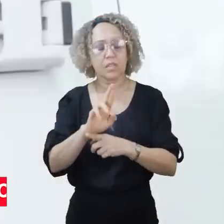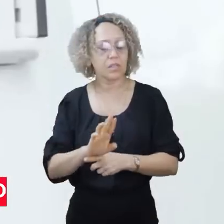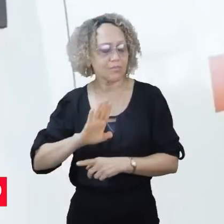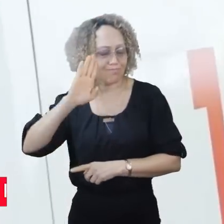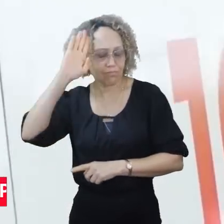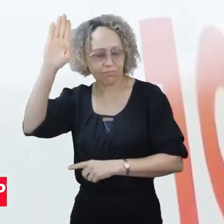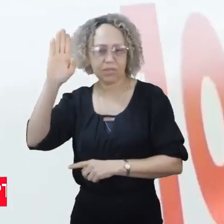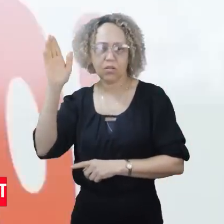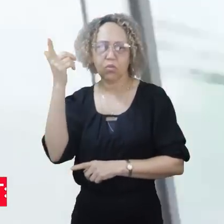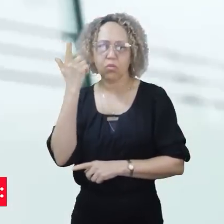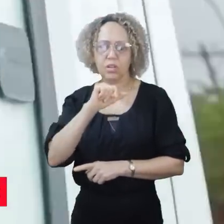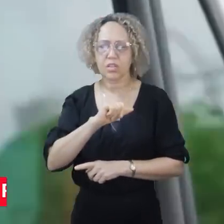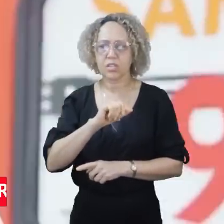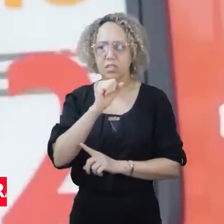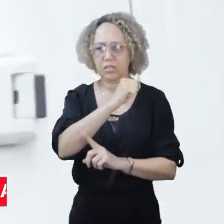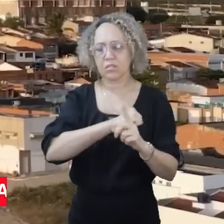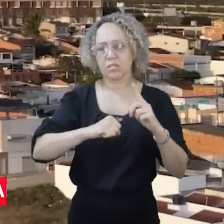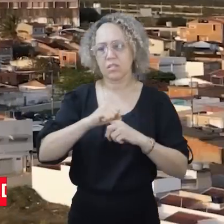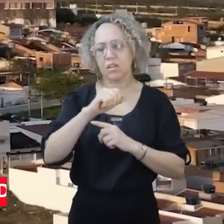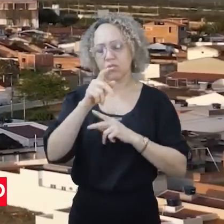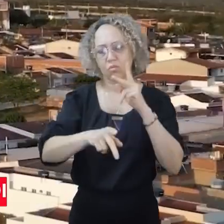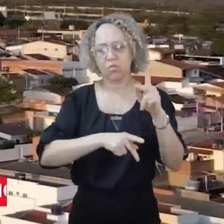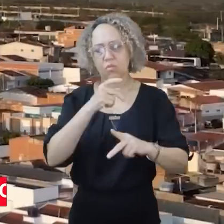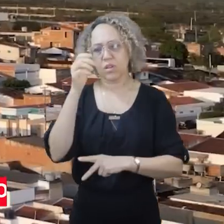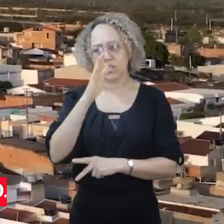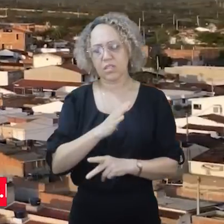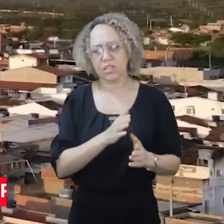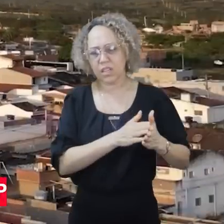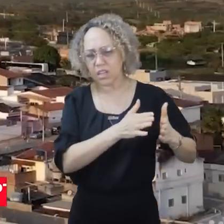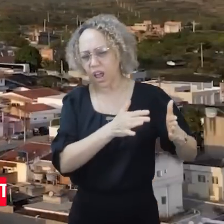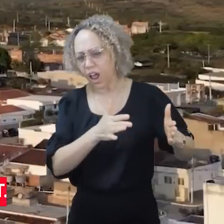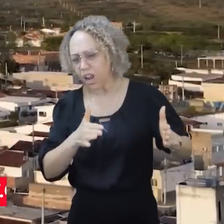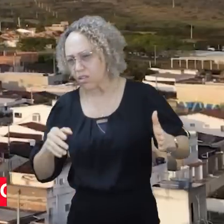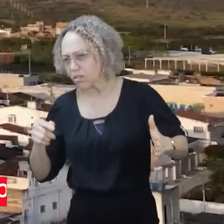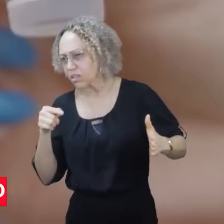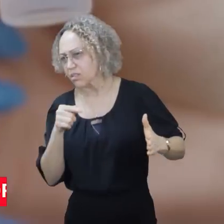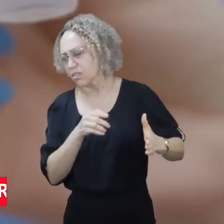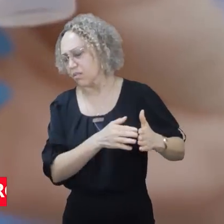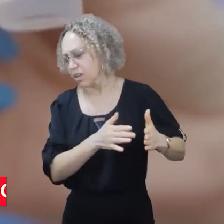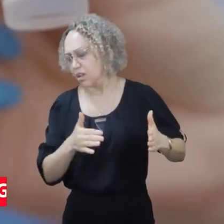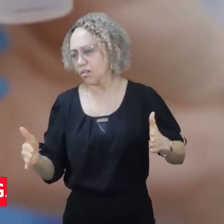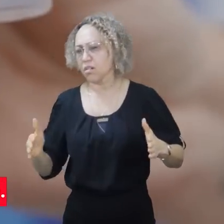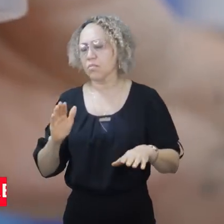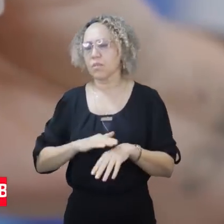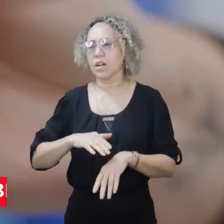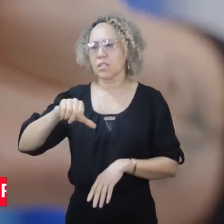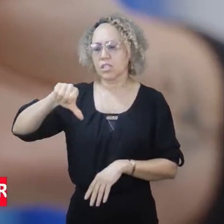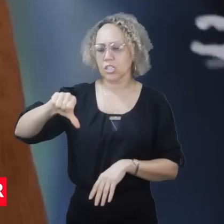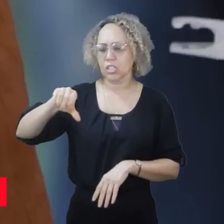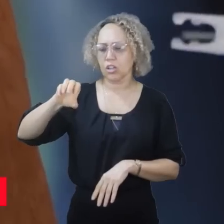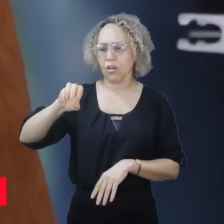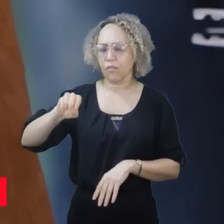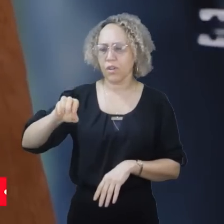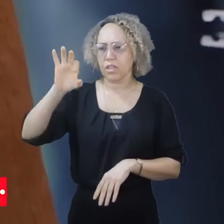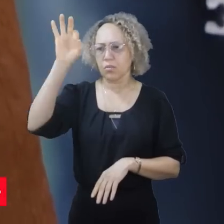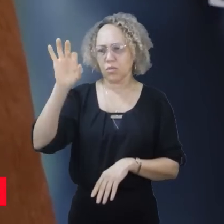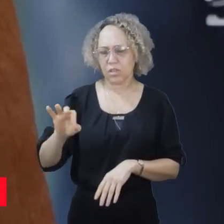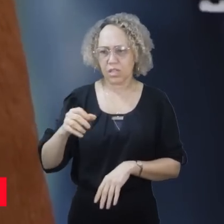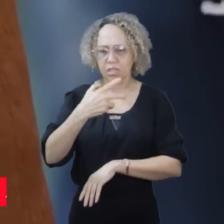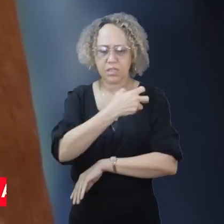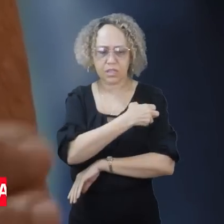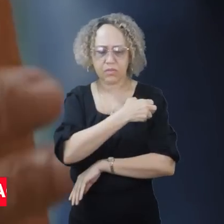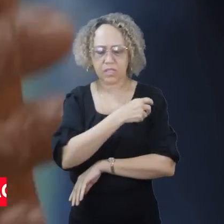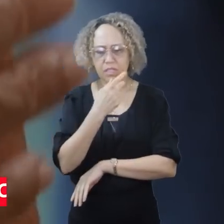sociais da população brasileira. Desde a sua criação, mais de 90% das vacinas aplicadas no país